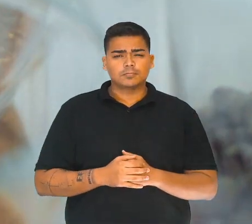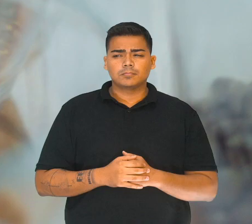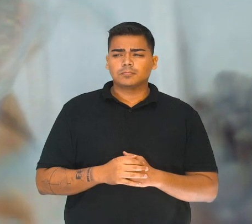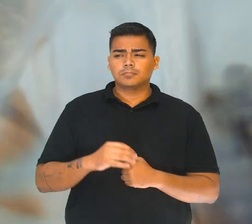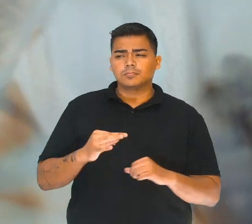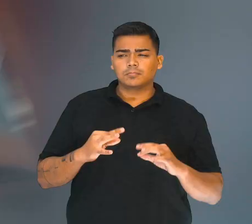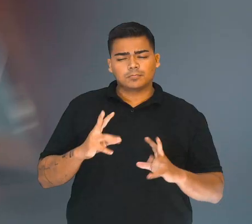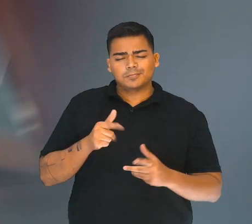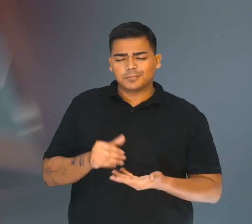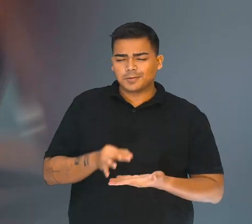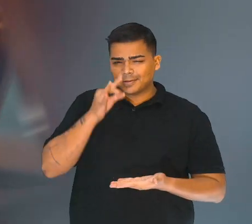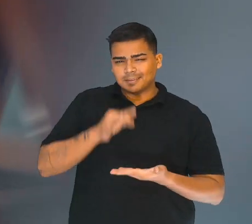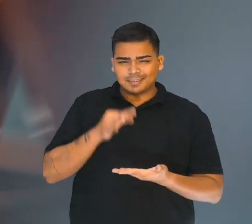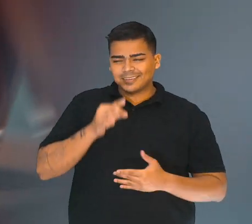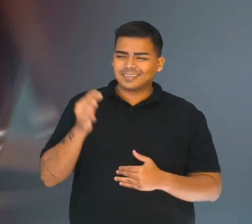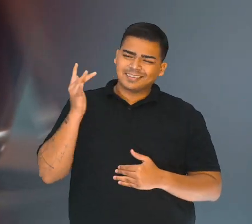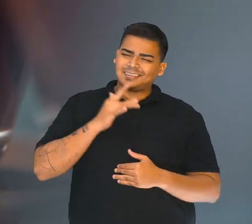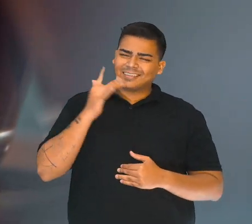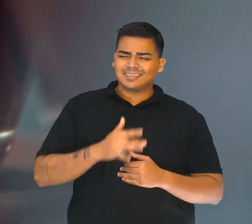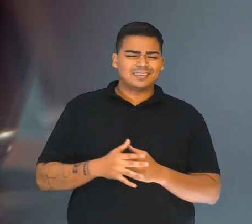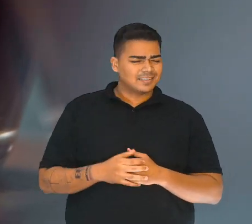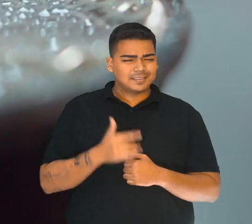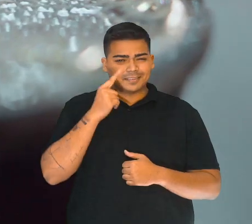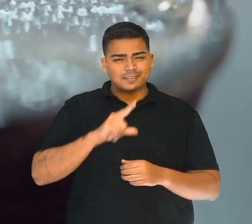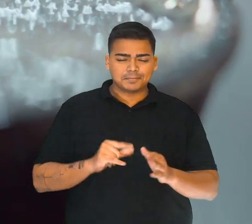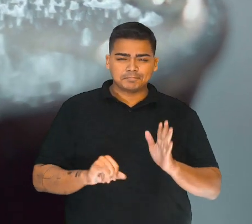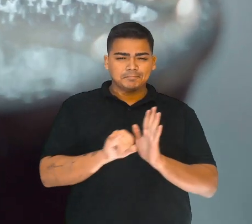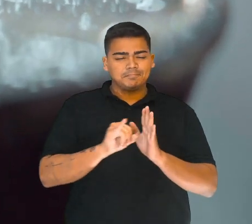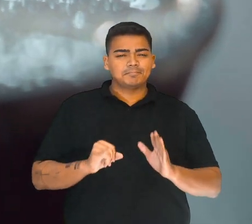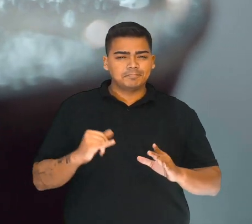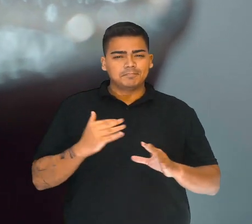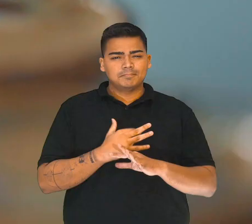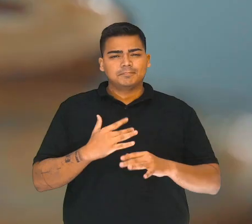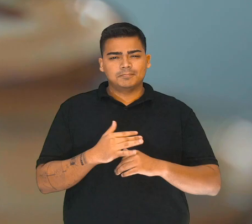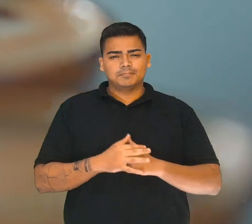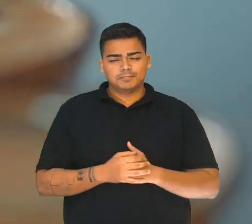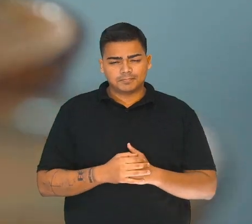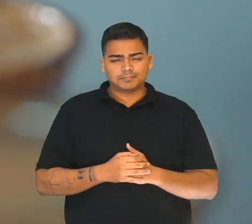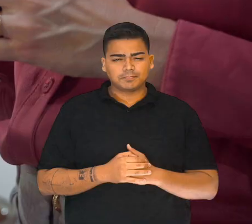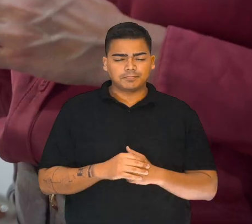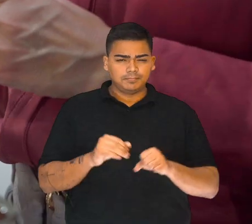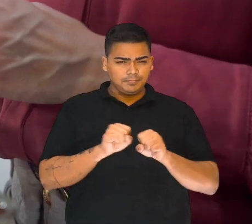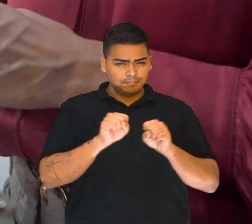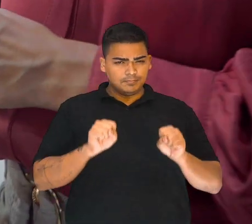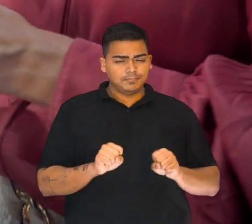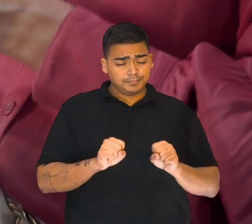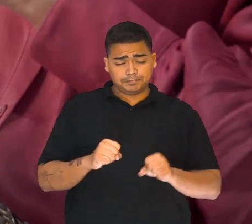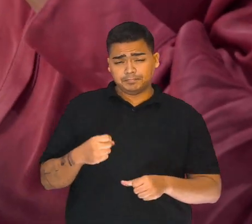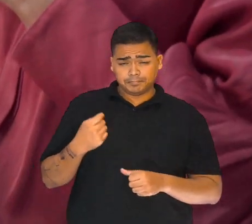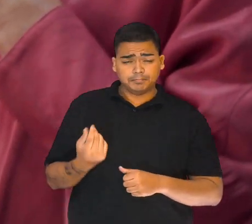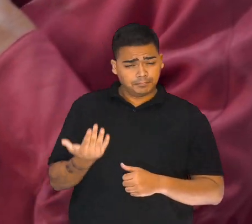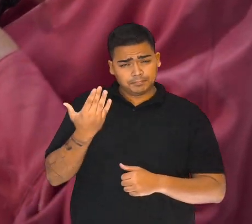Todo mundo ama café, então é uma coisa muito gostosa. E isso tudo traz identidade para a cidade. Nosso ecossistema aqui de